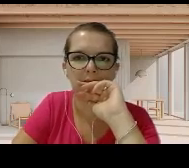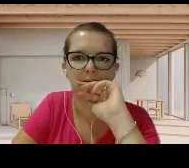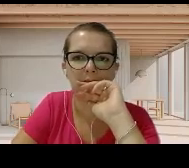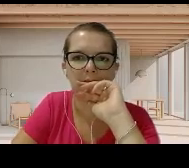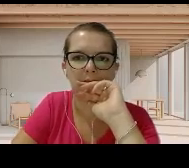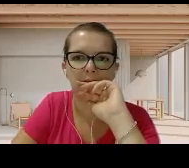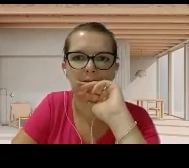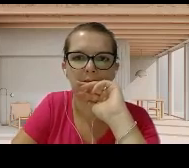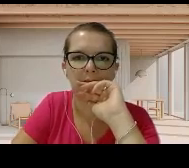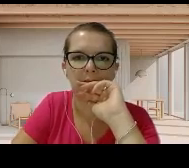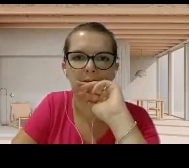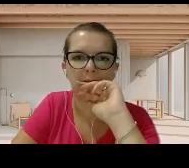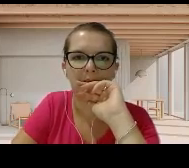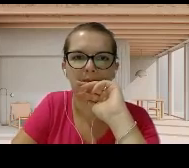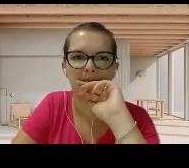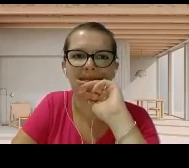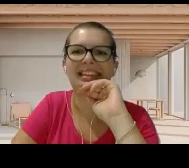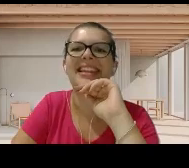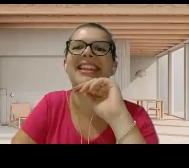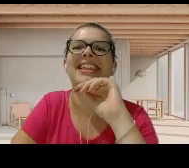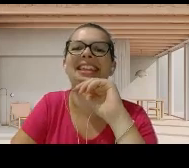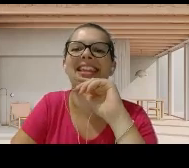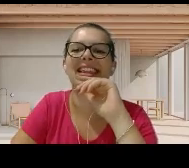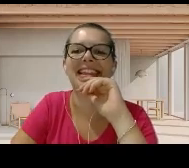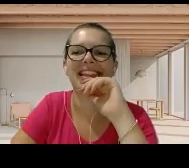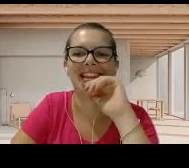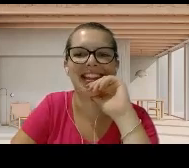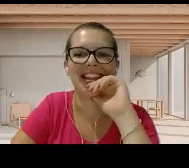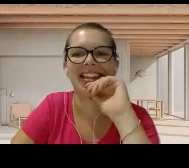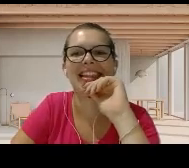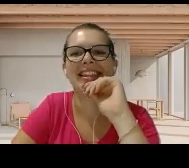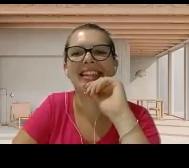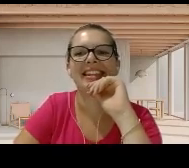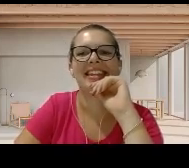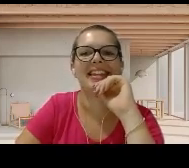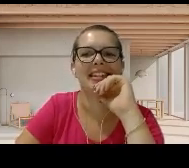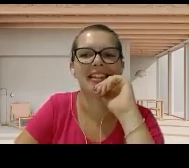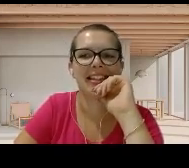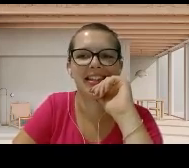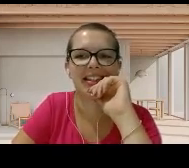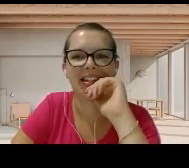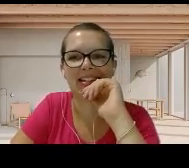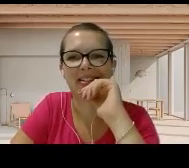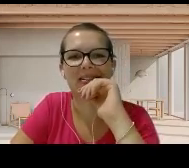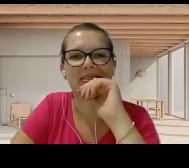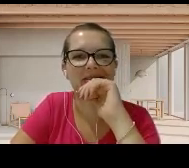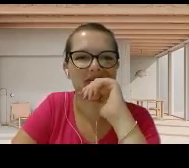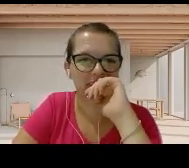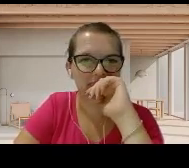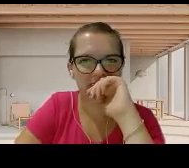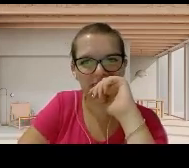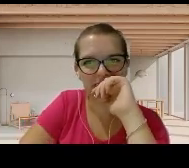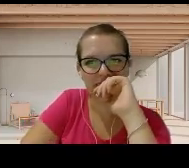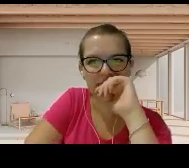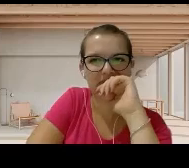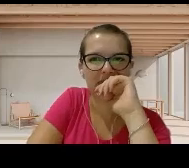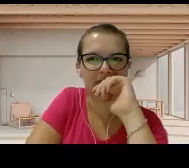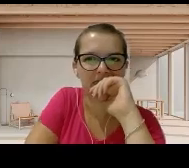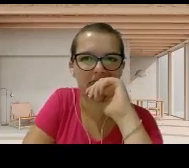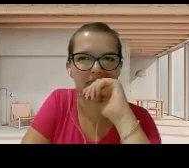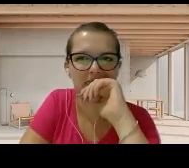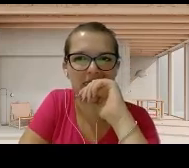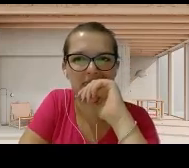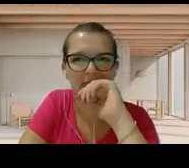Eu não vou entrar na questão de petróleo, não. Aí é o seguinte. bom, aí é o seguinte. Aqui está mostrando assim, a barragem, tipo, barragem de terra. Pode